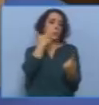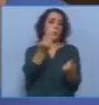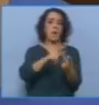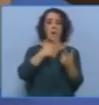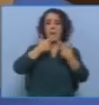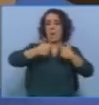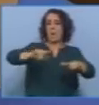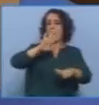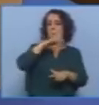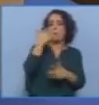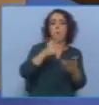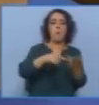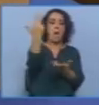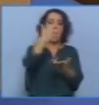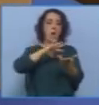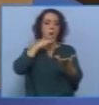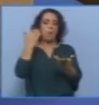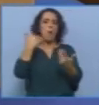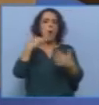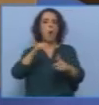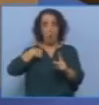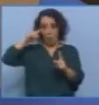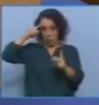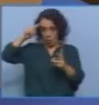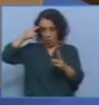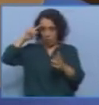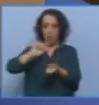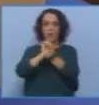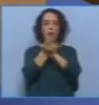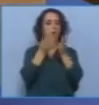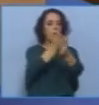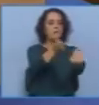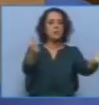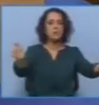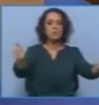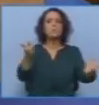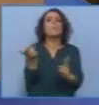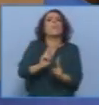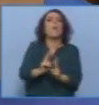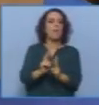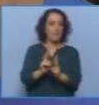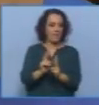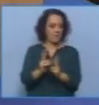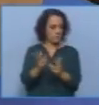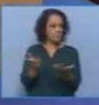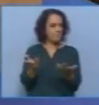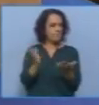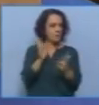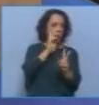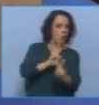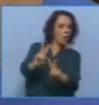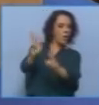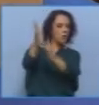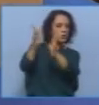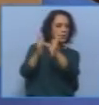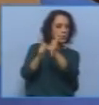arte, ou é para servir. Eu acho que é fundamental olhar para Jesus Cristo